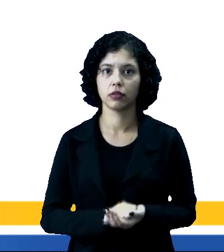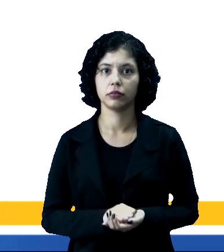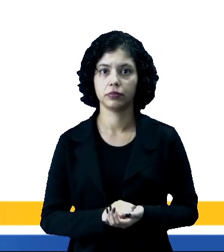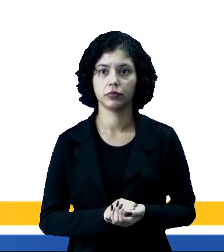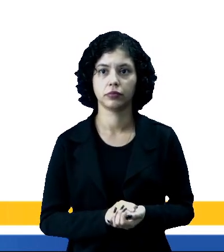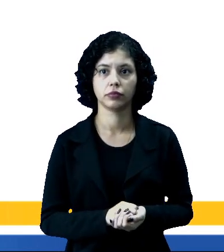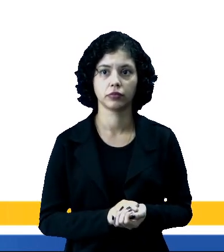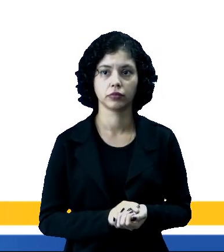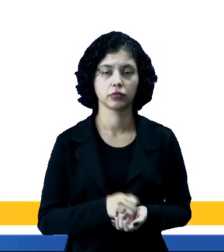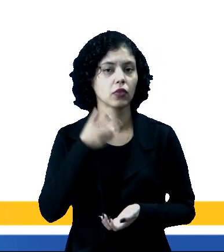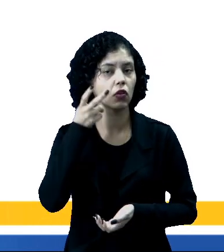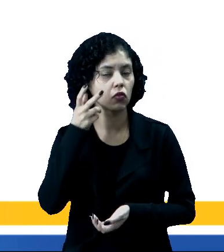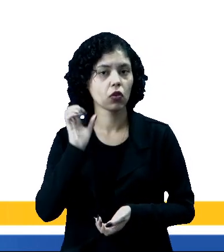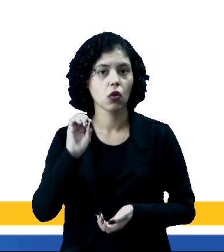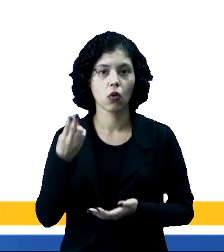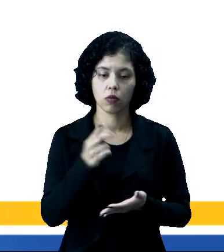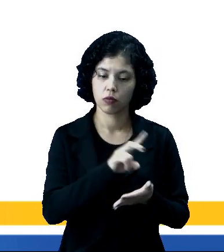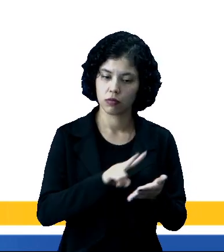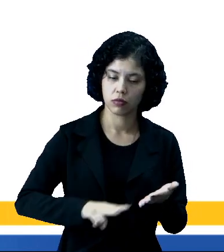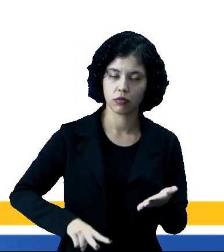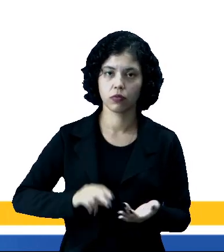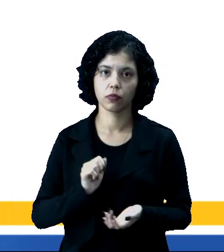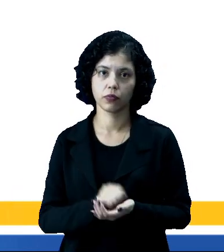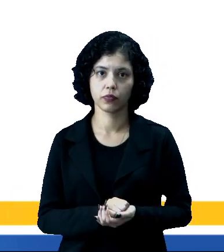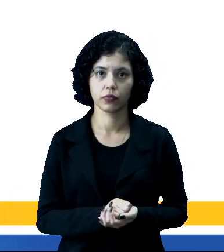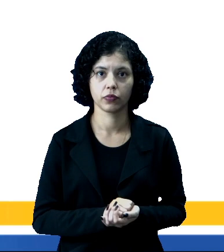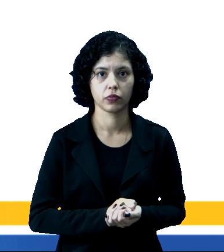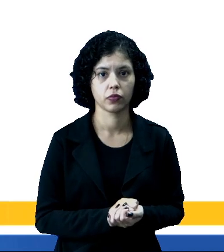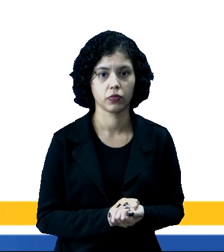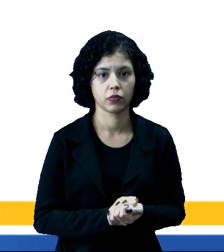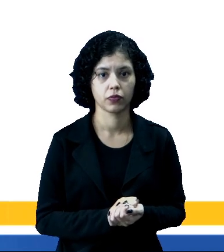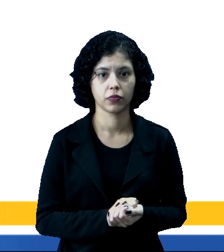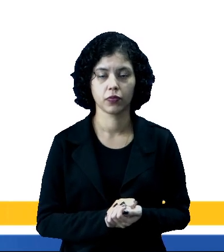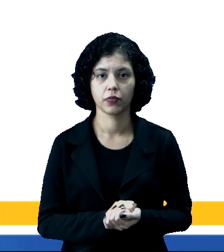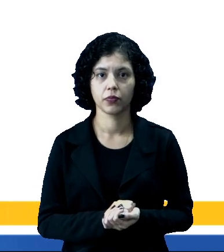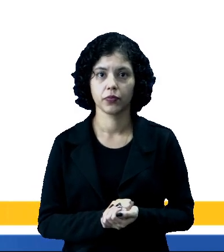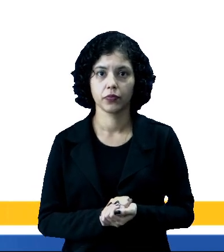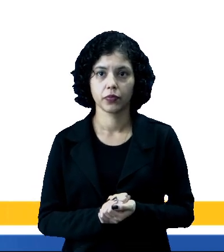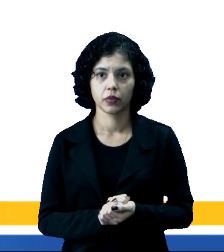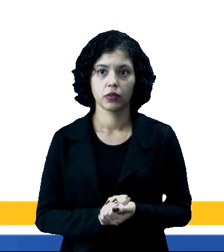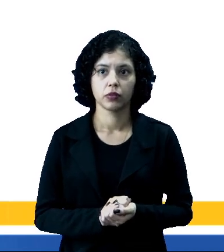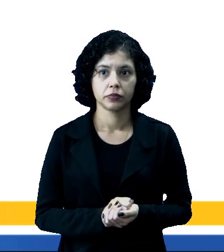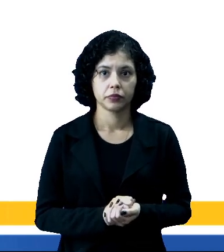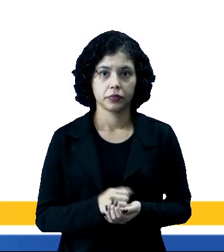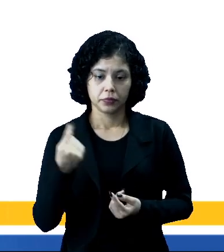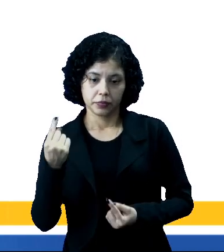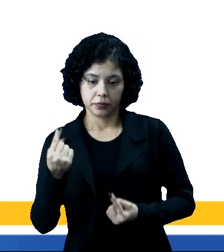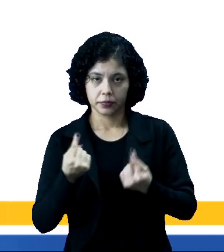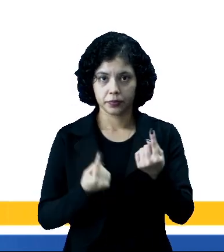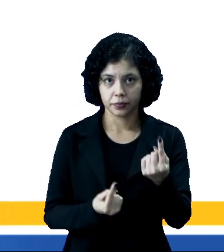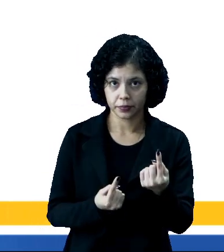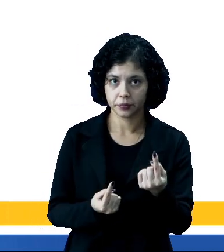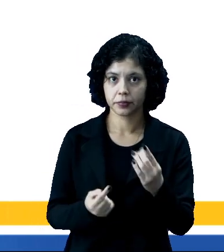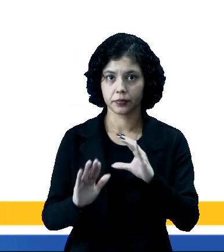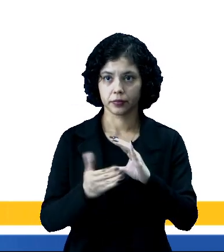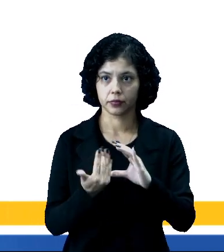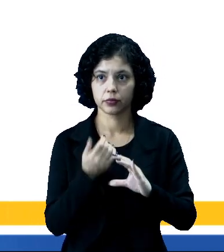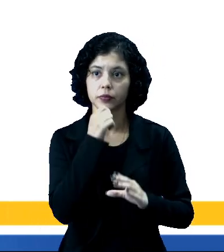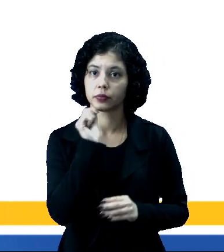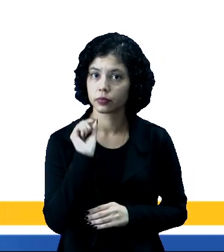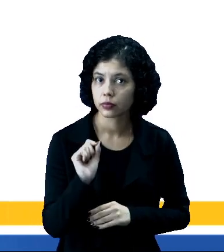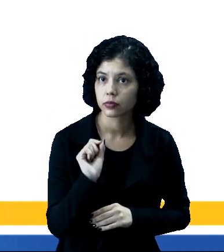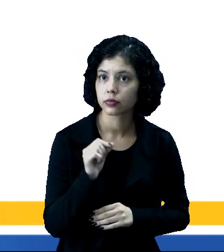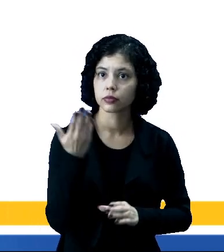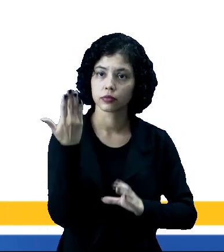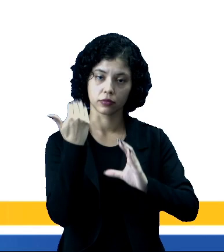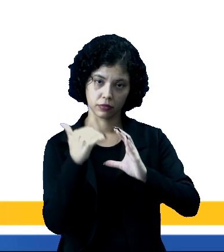um oyente, que é um ouvinte, ou um leitor, né, que está lendo, tá? Então, entre emissor e receptor, nós temos o